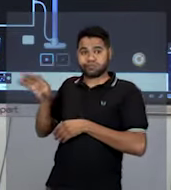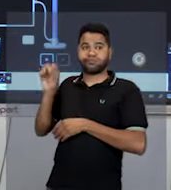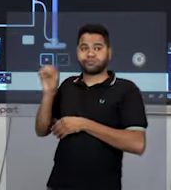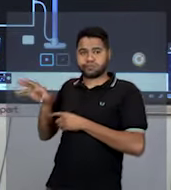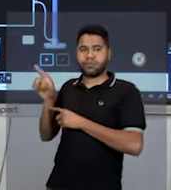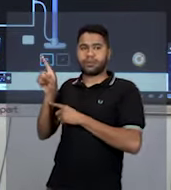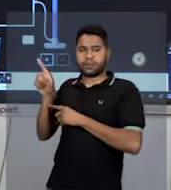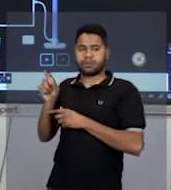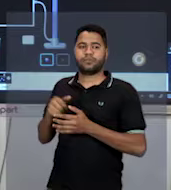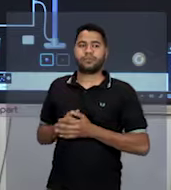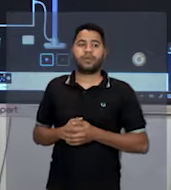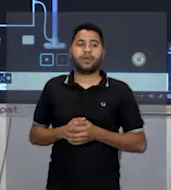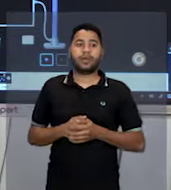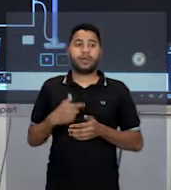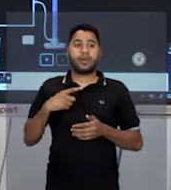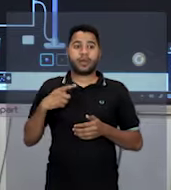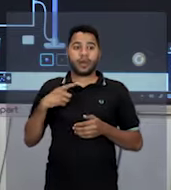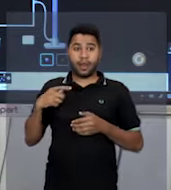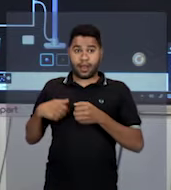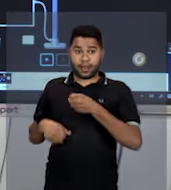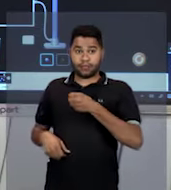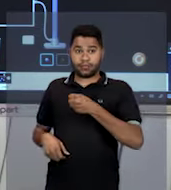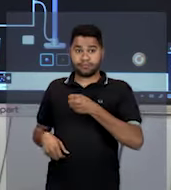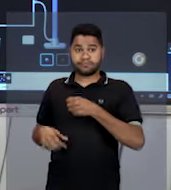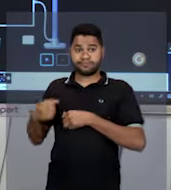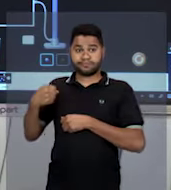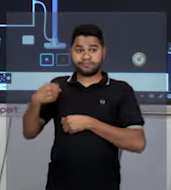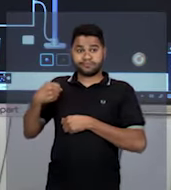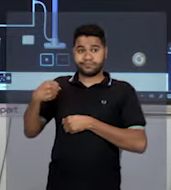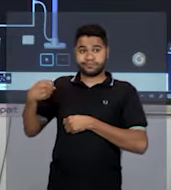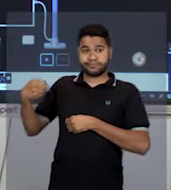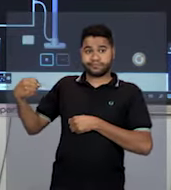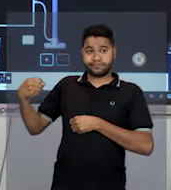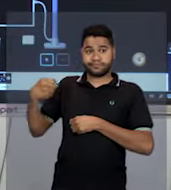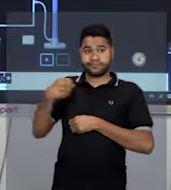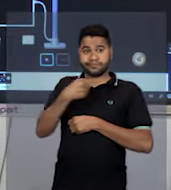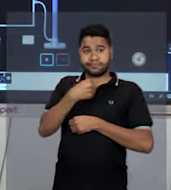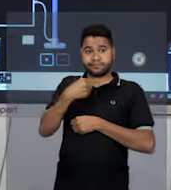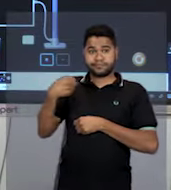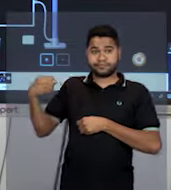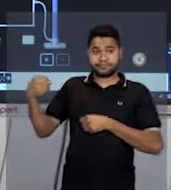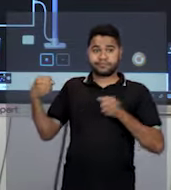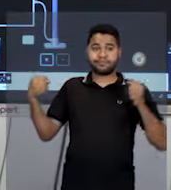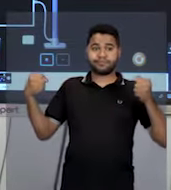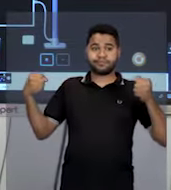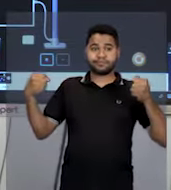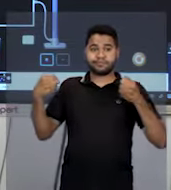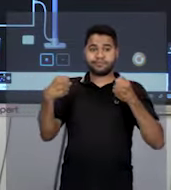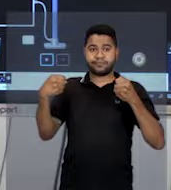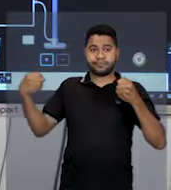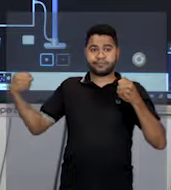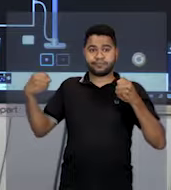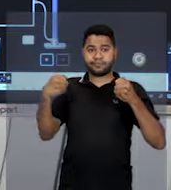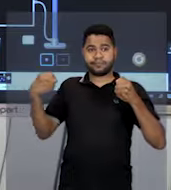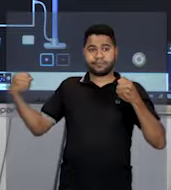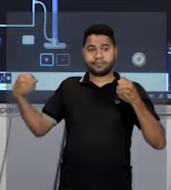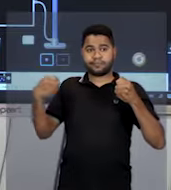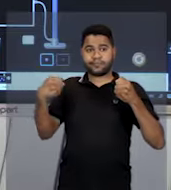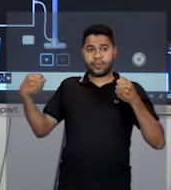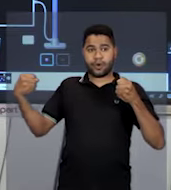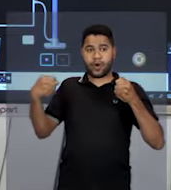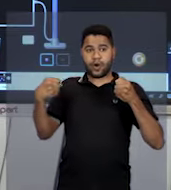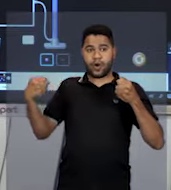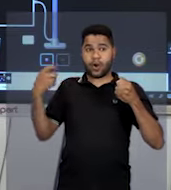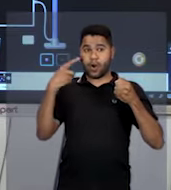Nessa alça, eu consigo aumentar o tamanho desse recipiente. Então, aqui